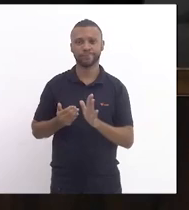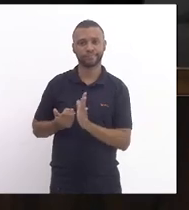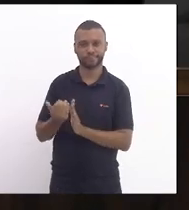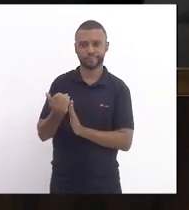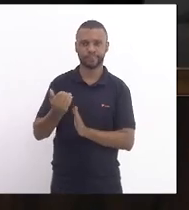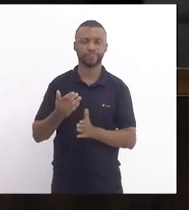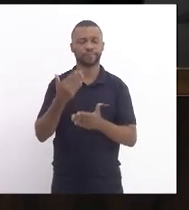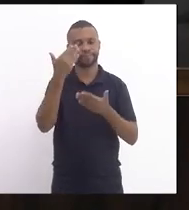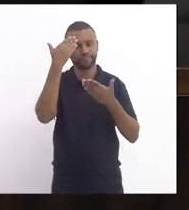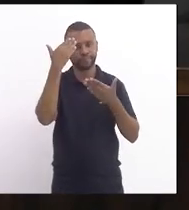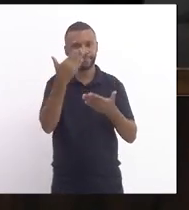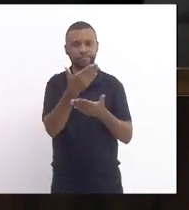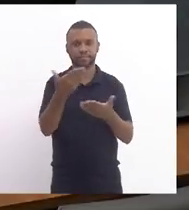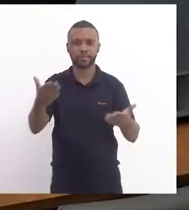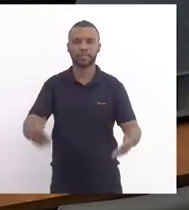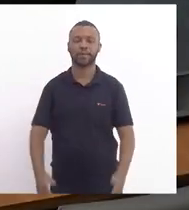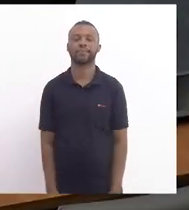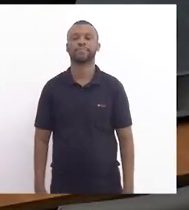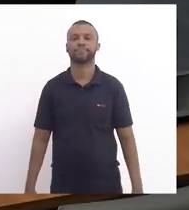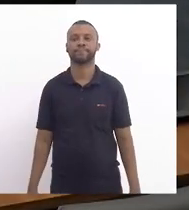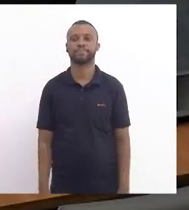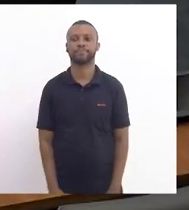Inicial muito obrigada a